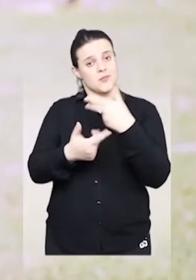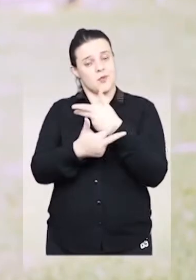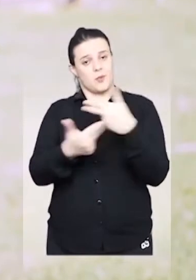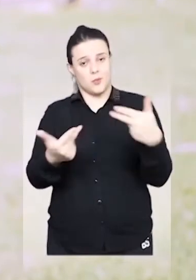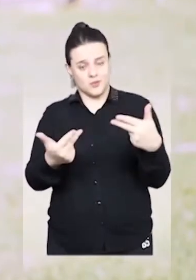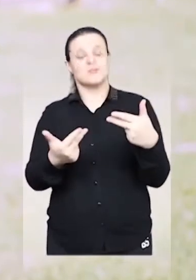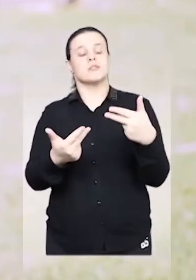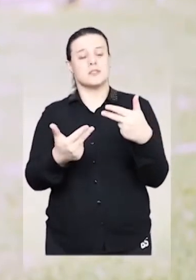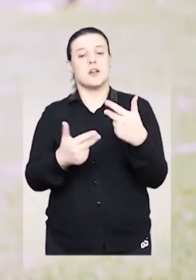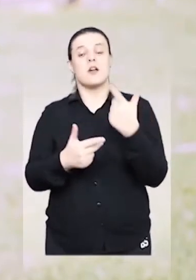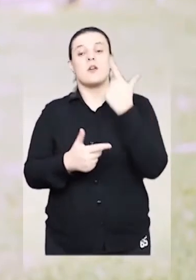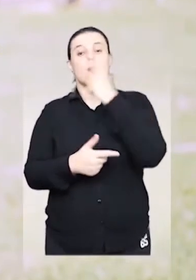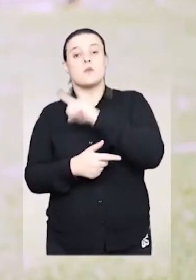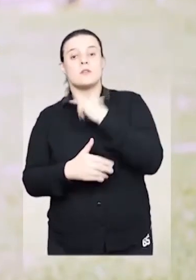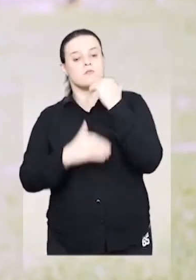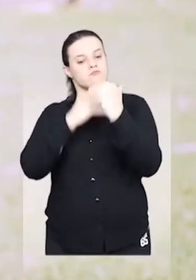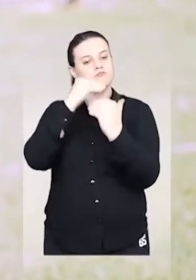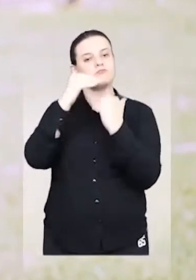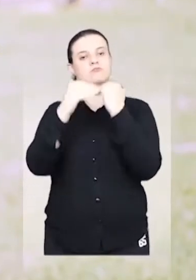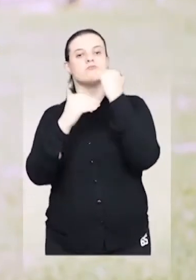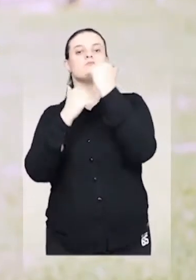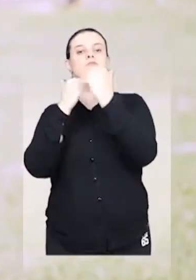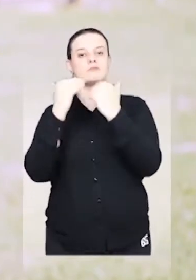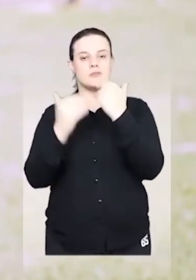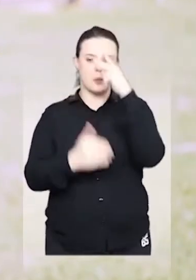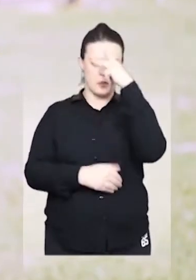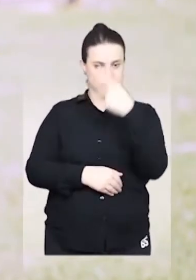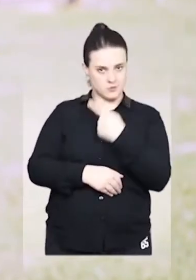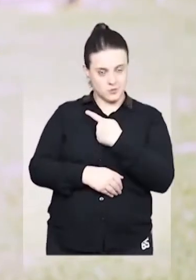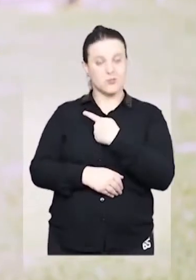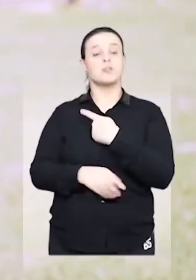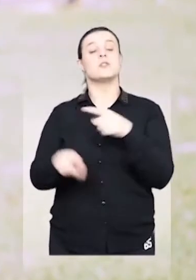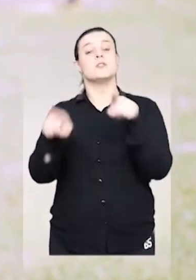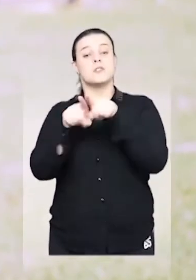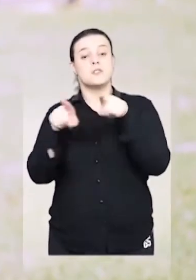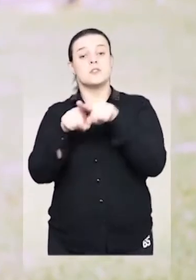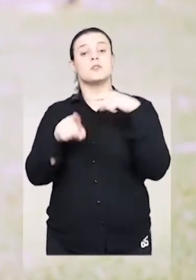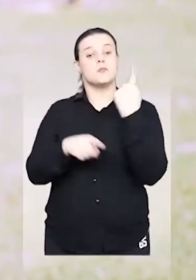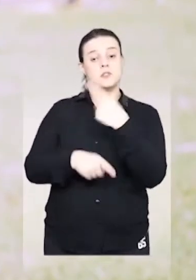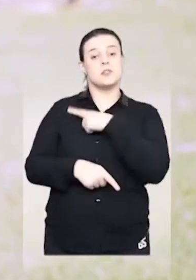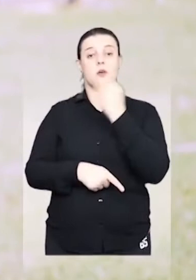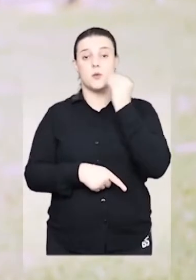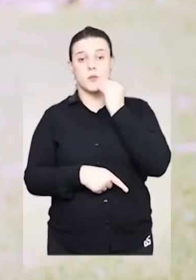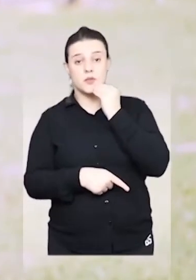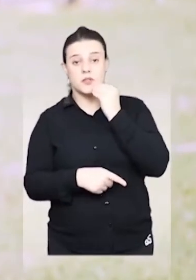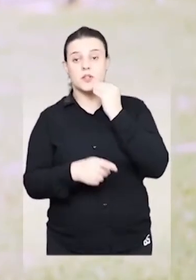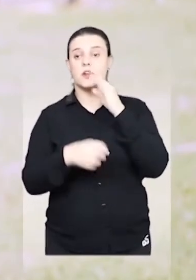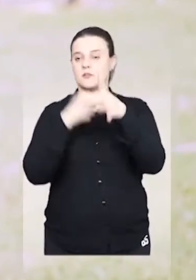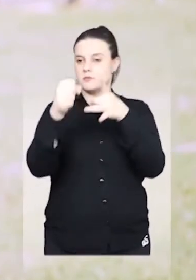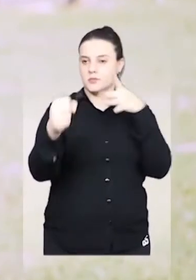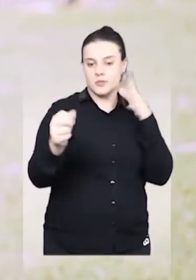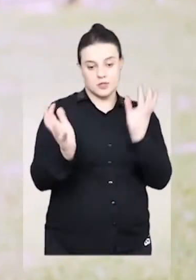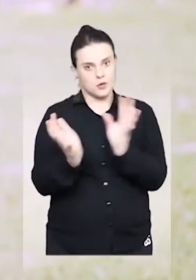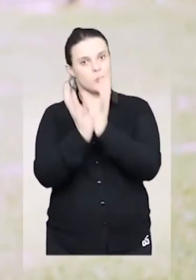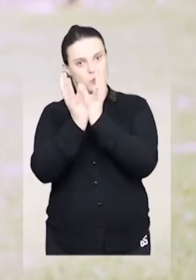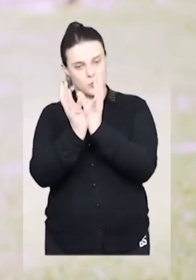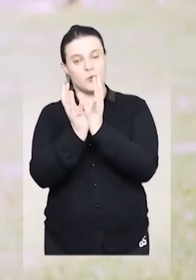ensina, que faz você crescer individualmente, e a gente também tem a oportunidade de atirar em